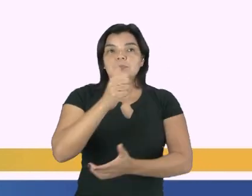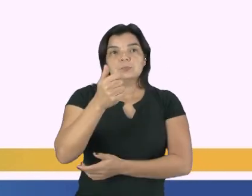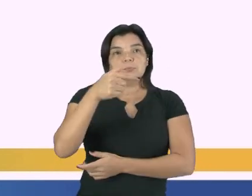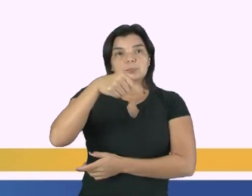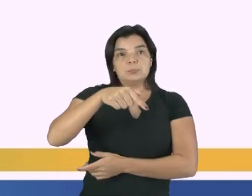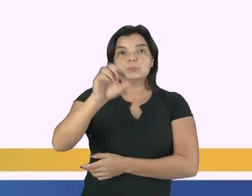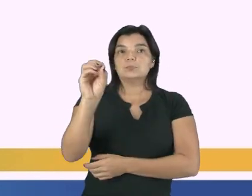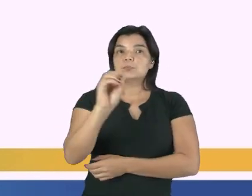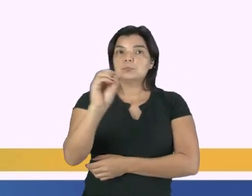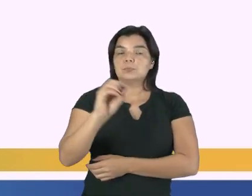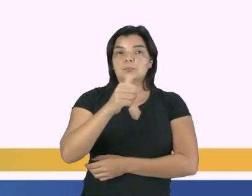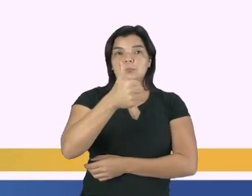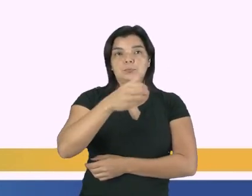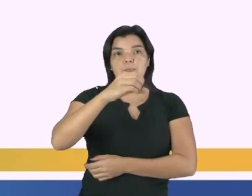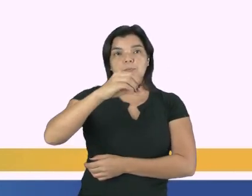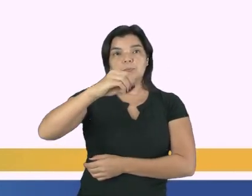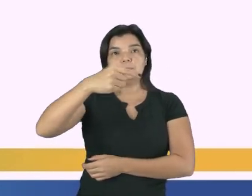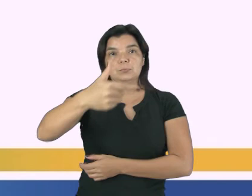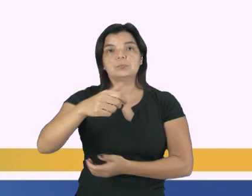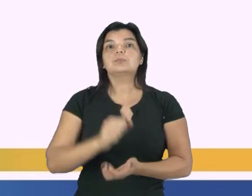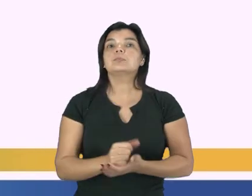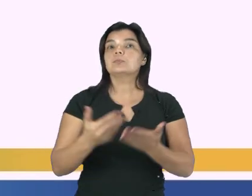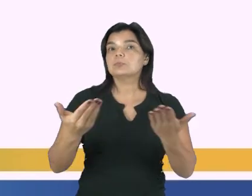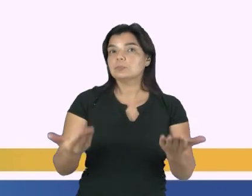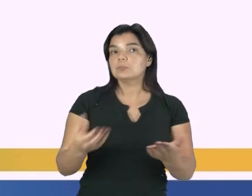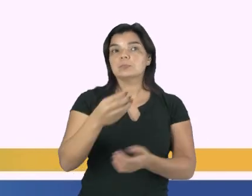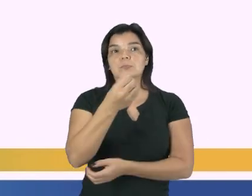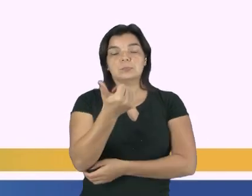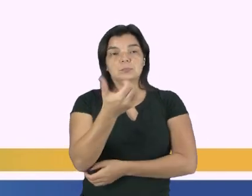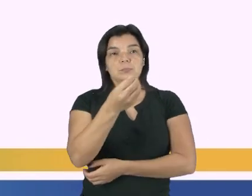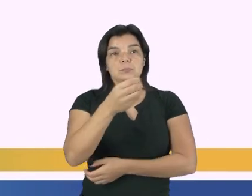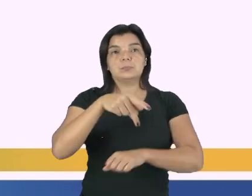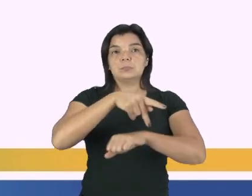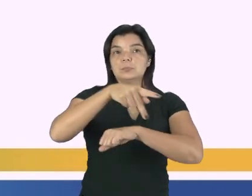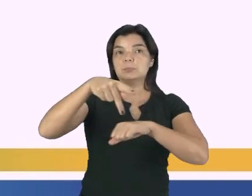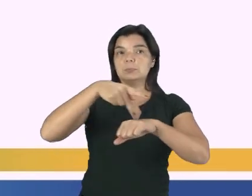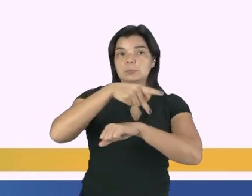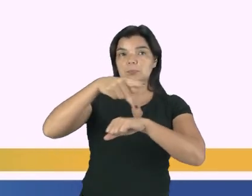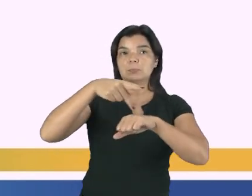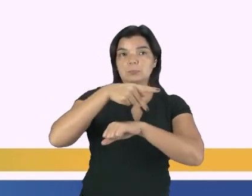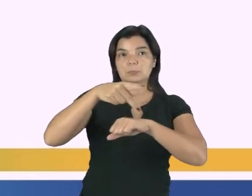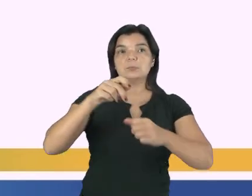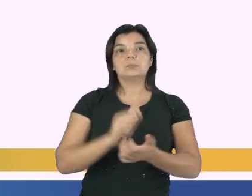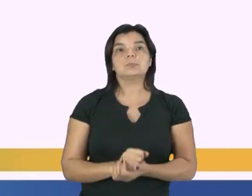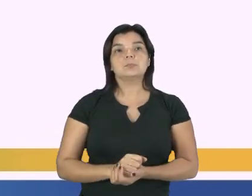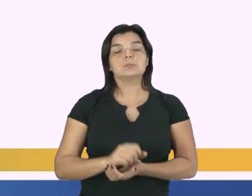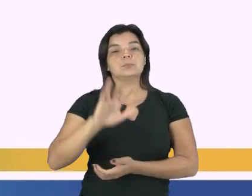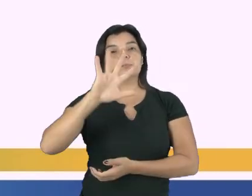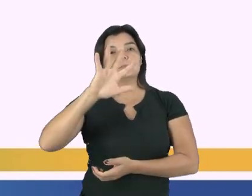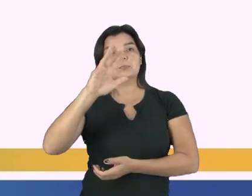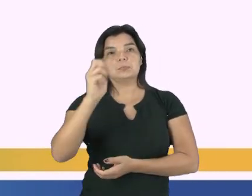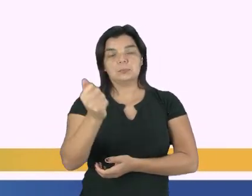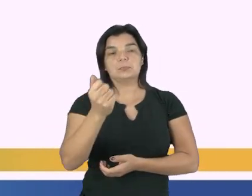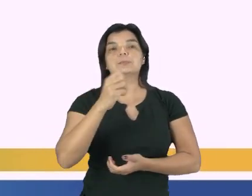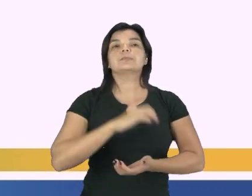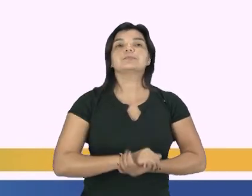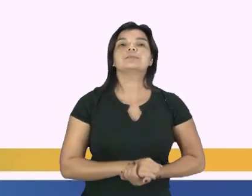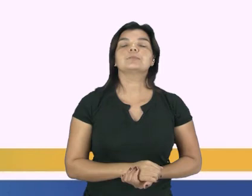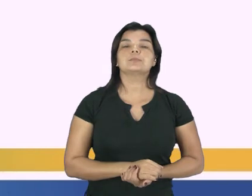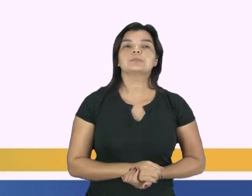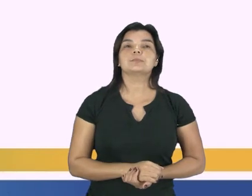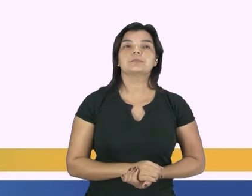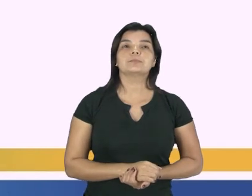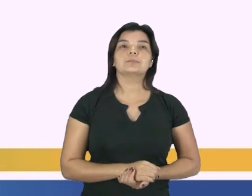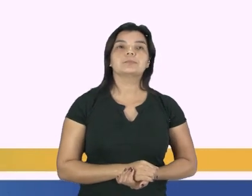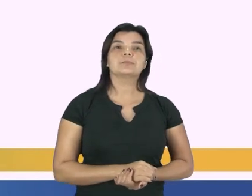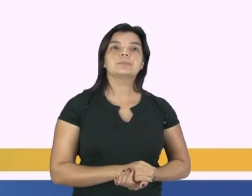em 17 de outubro de 1992 e atualmente conta com 16 países da região austral